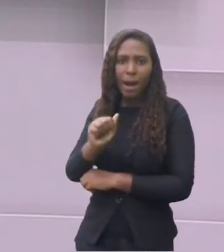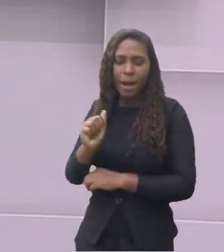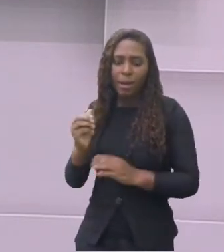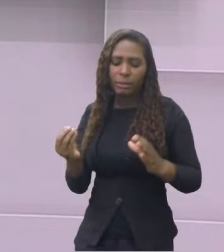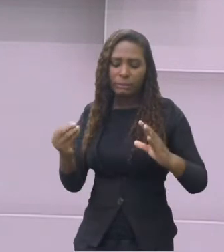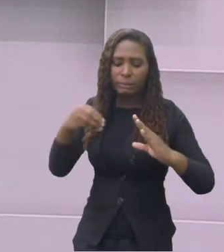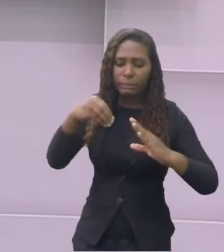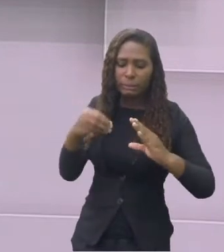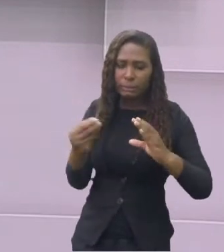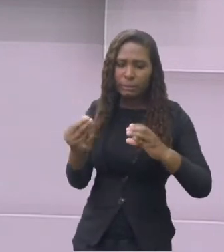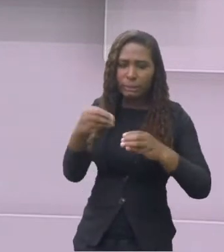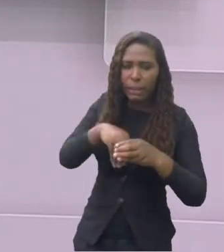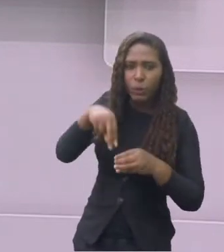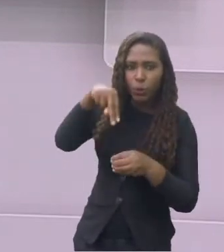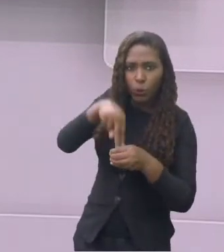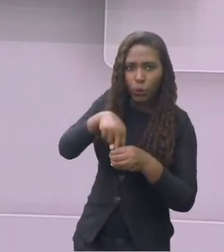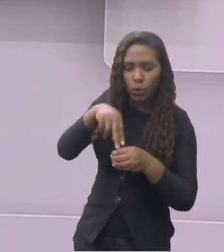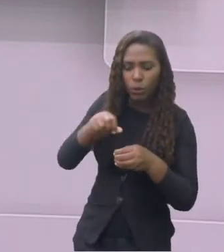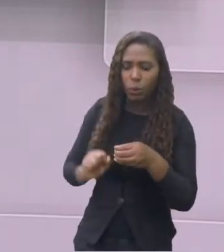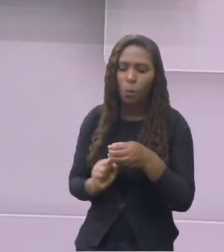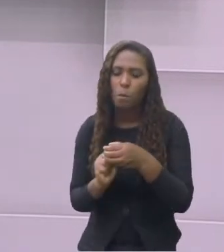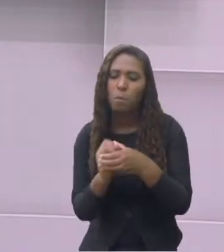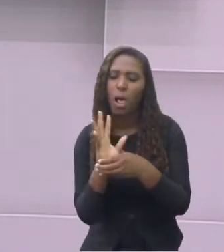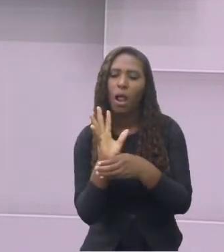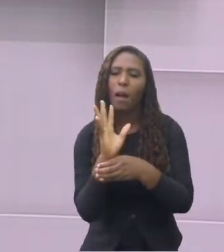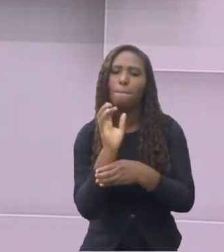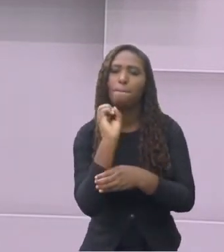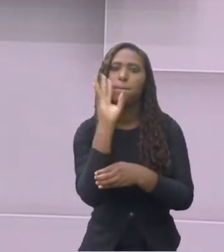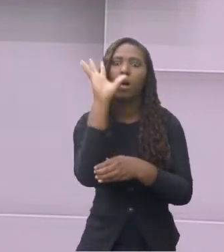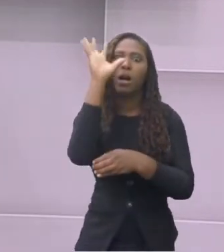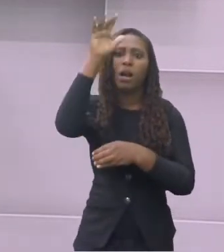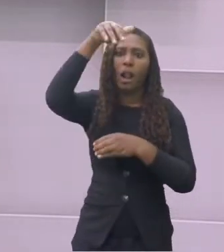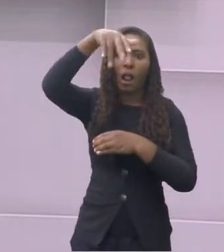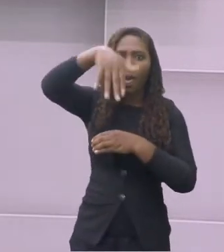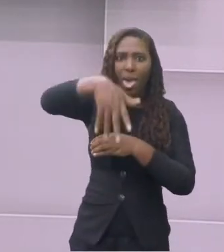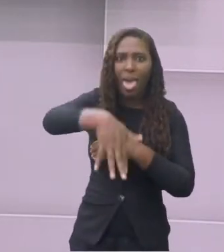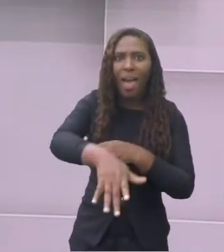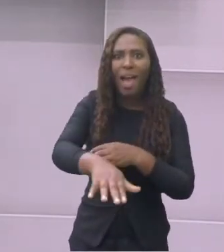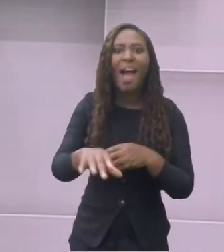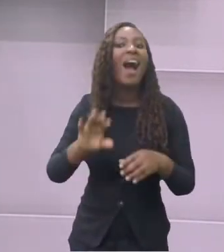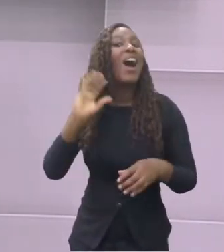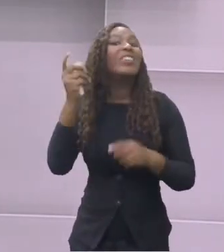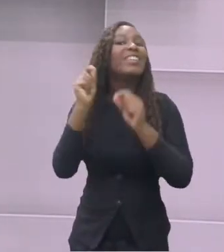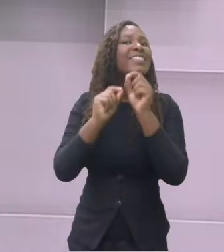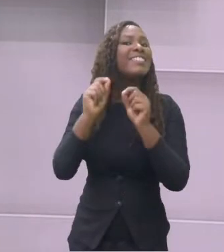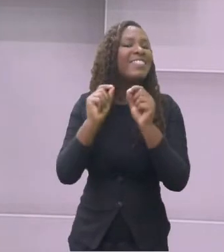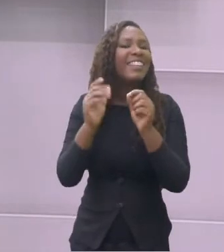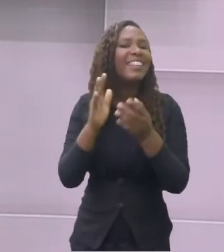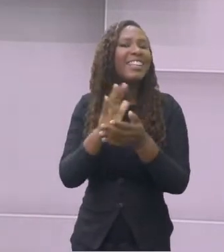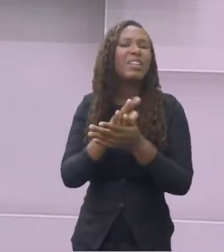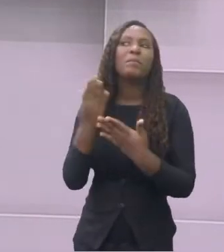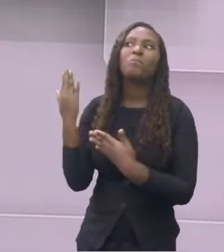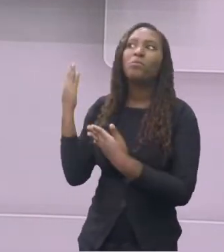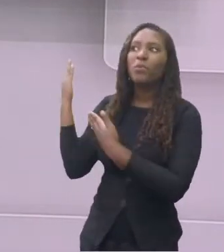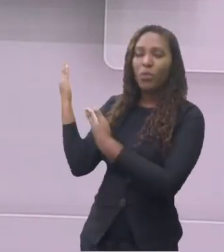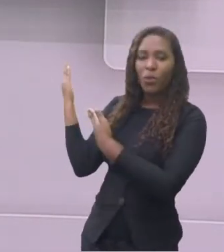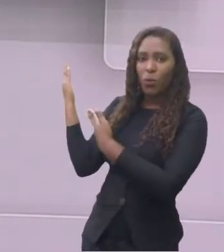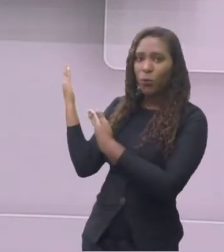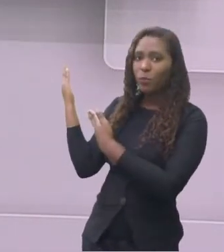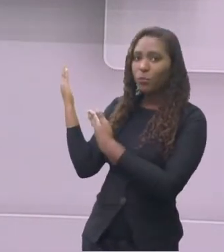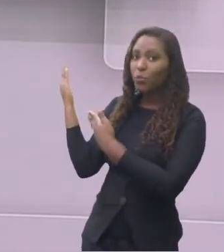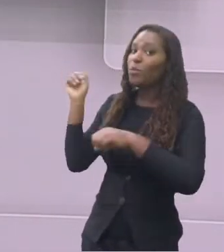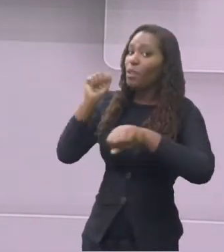são classificadas em 2 grupos. Então, a nossa fala agora aqui é de rocha